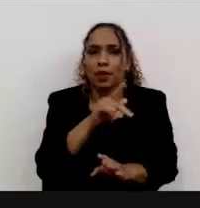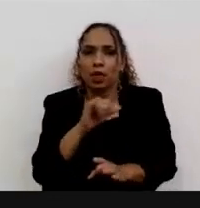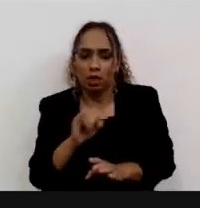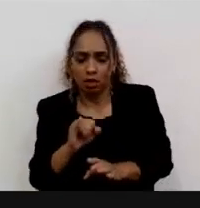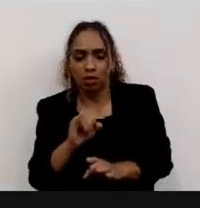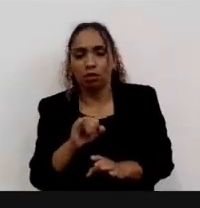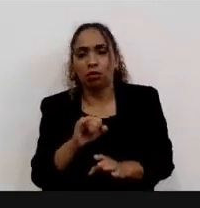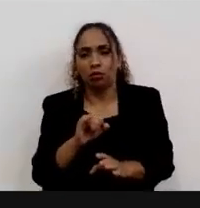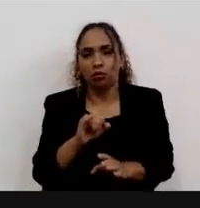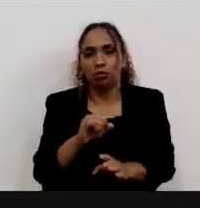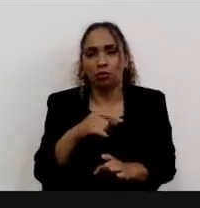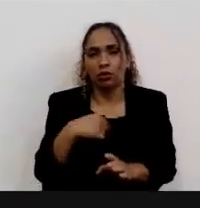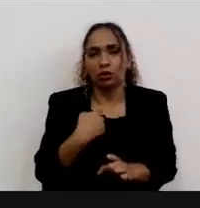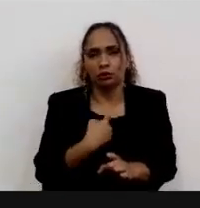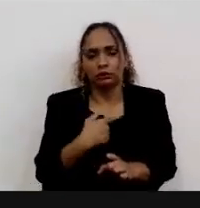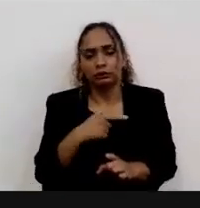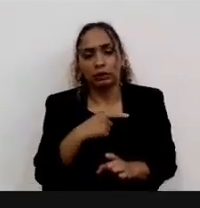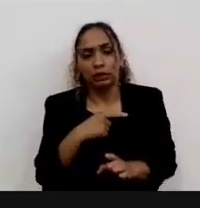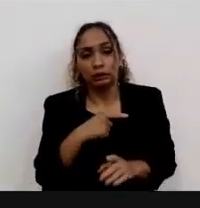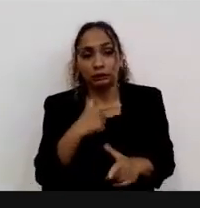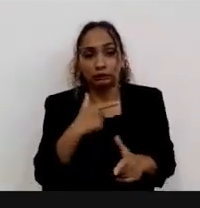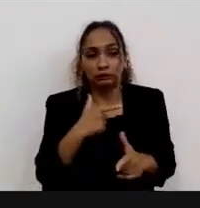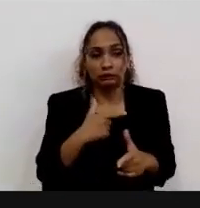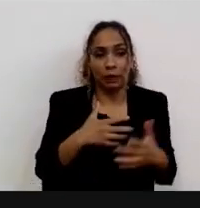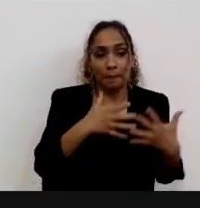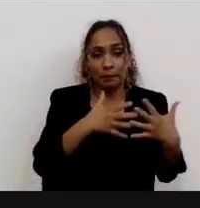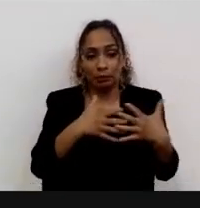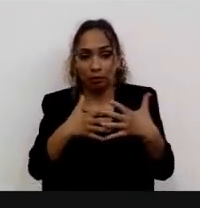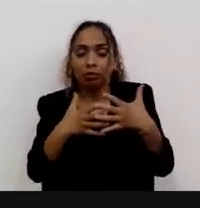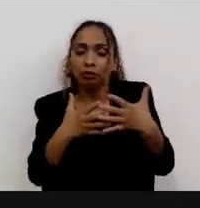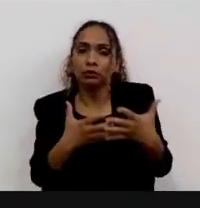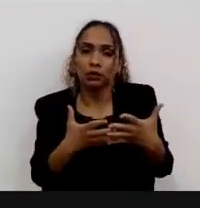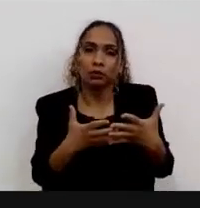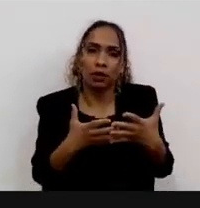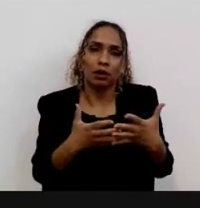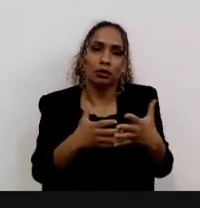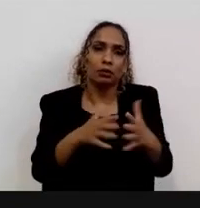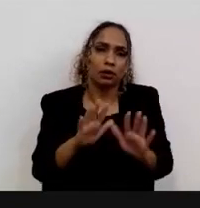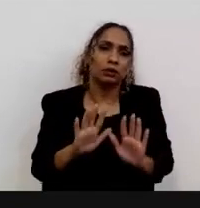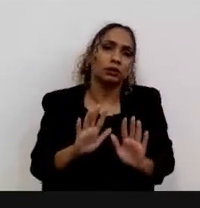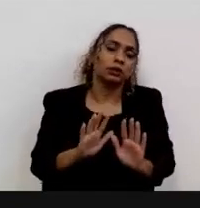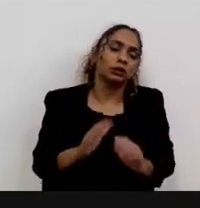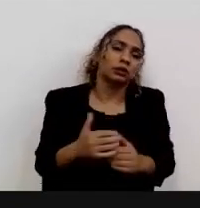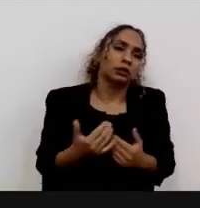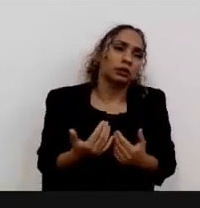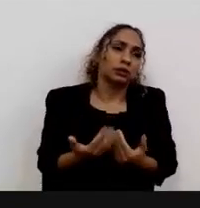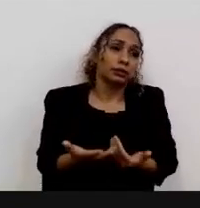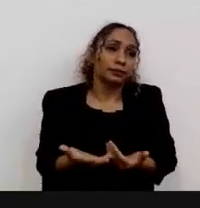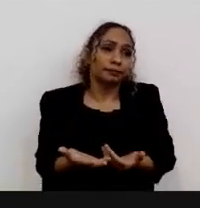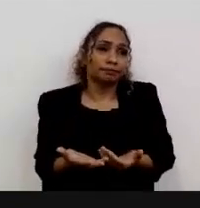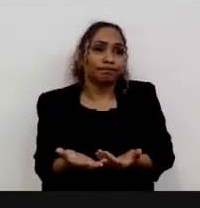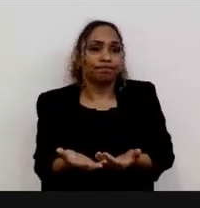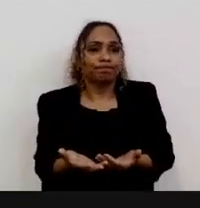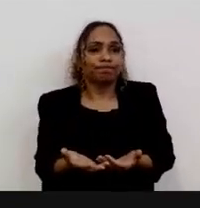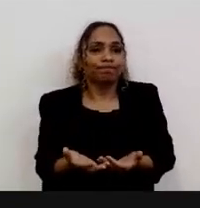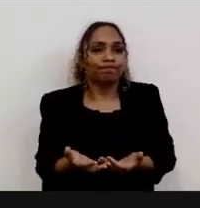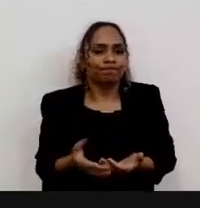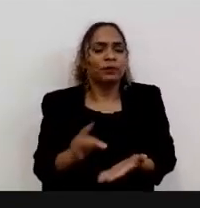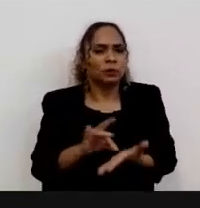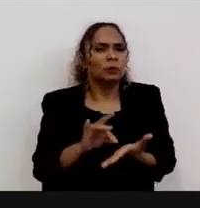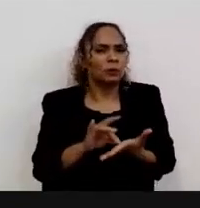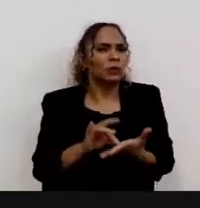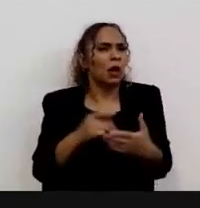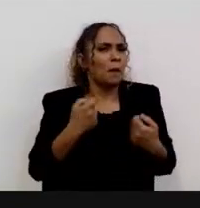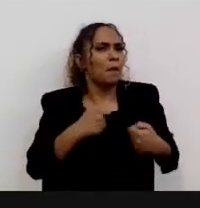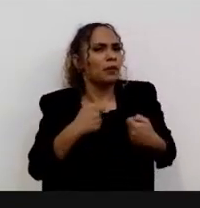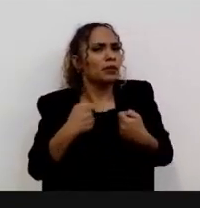coisa que a gente deu um trabalhinho, mas o Eduardo aí tirou de letra. O que mais realmente